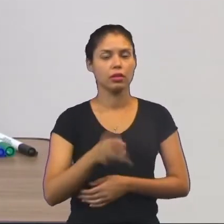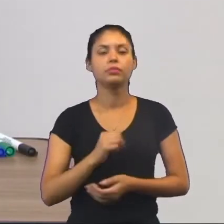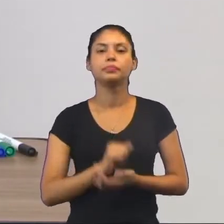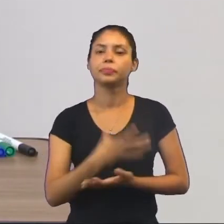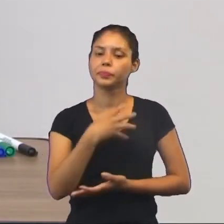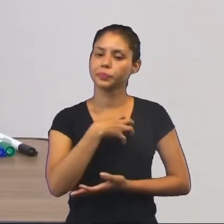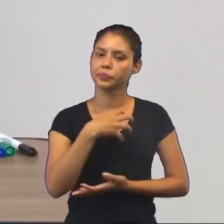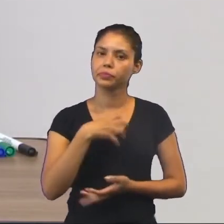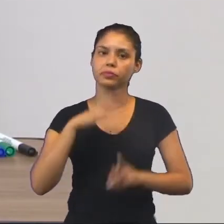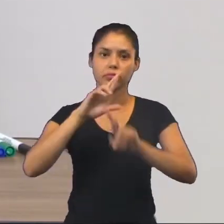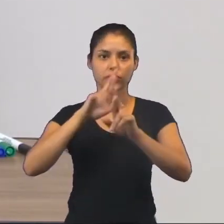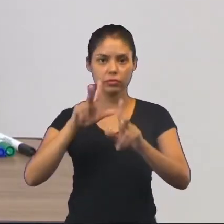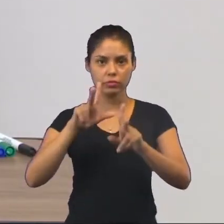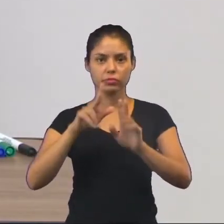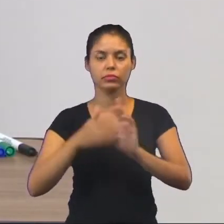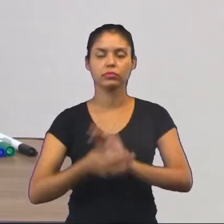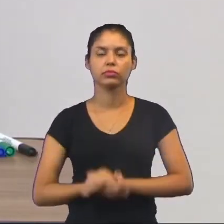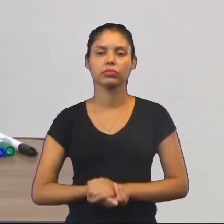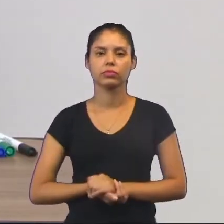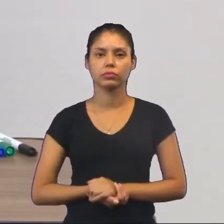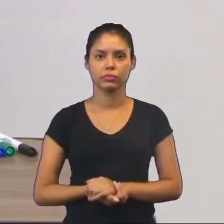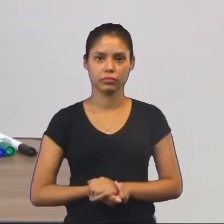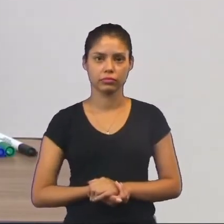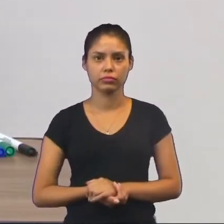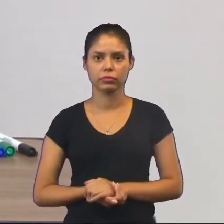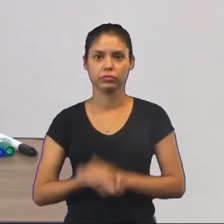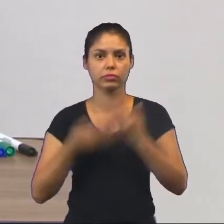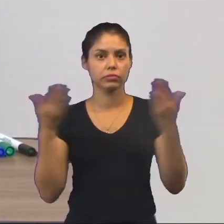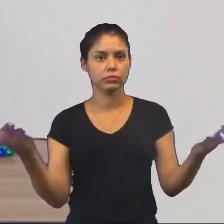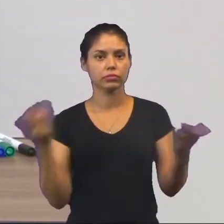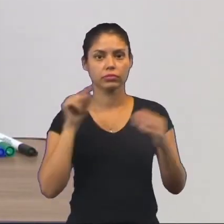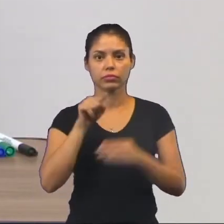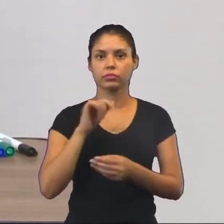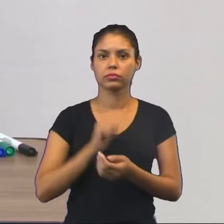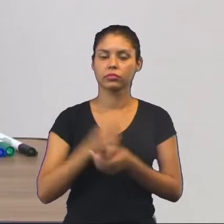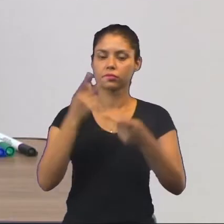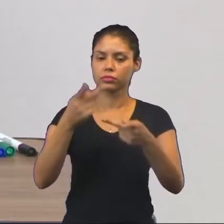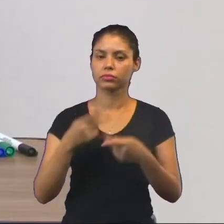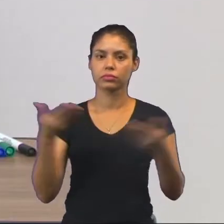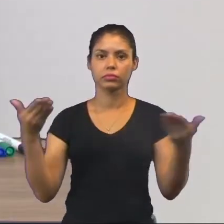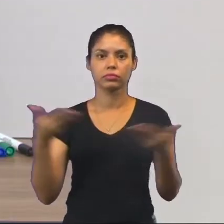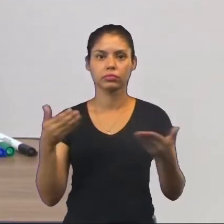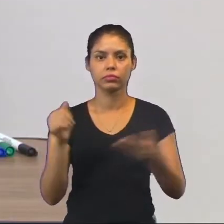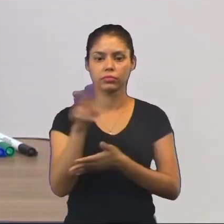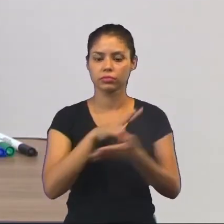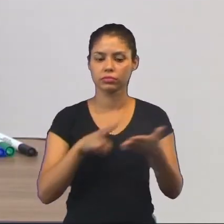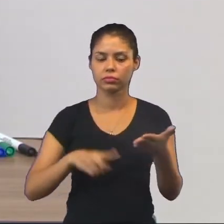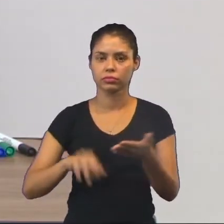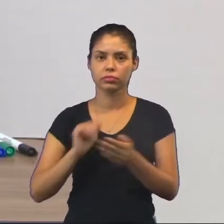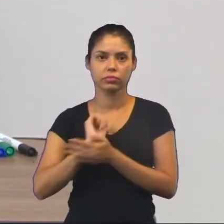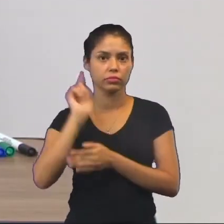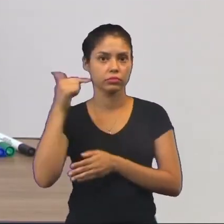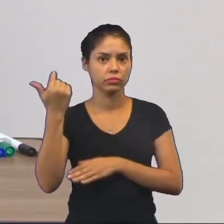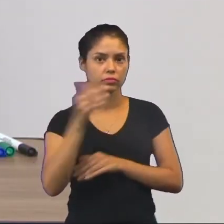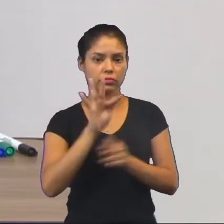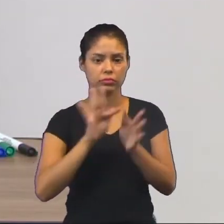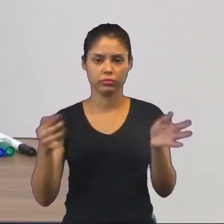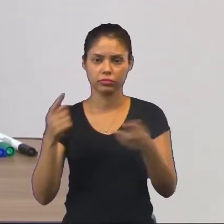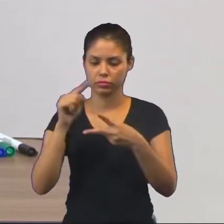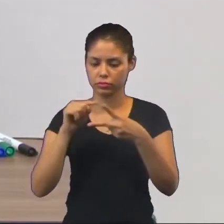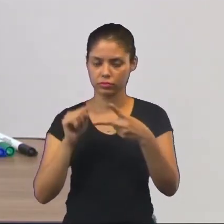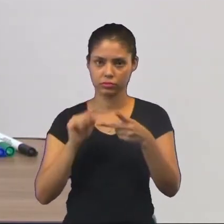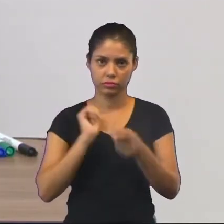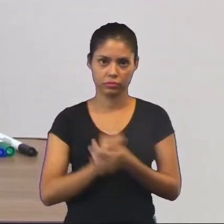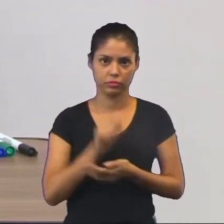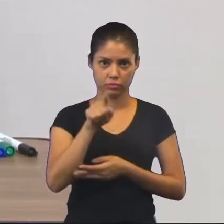os sentidos no texto podem ser diferentes. E para isso eu quero te convidar agora a ler uma próxima frase, duas